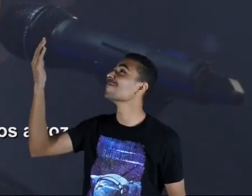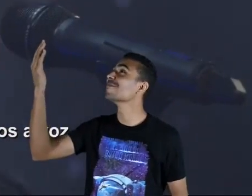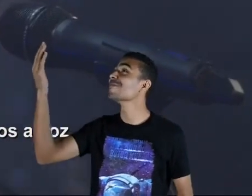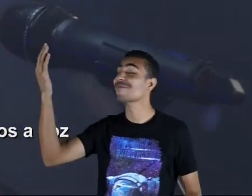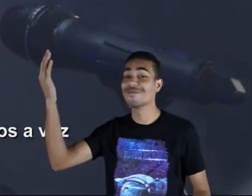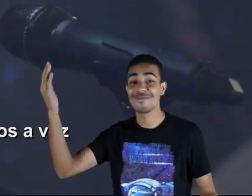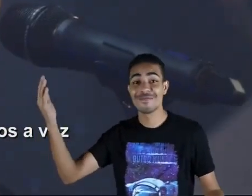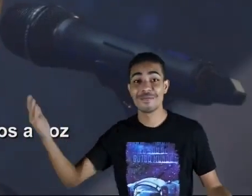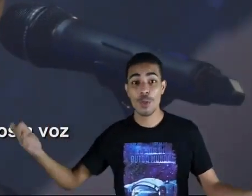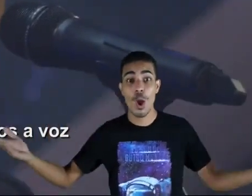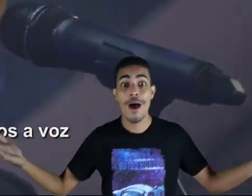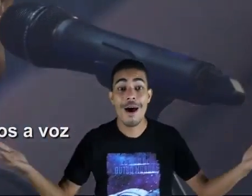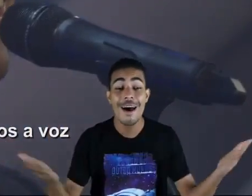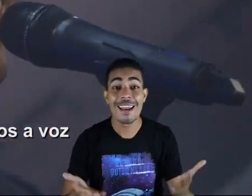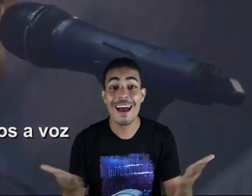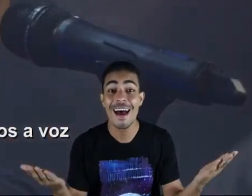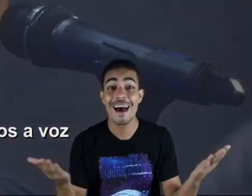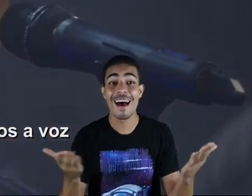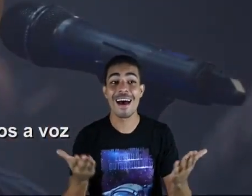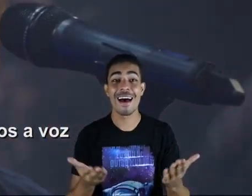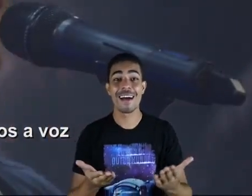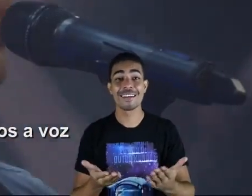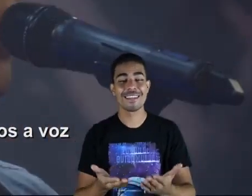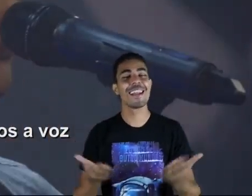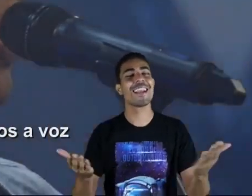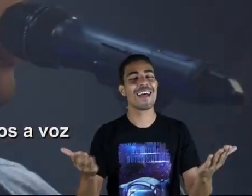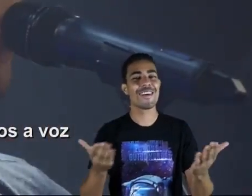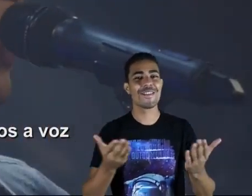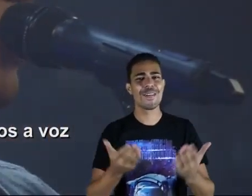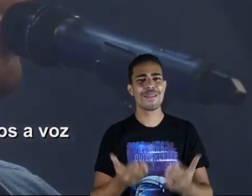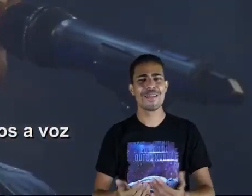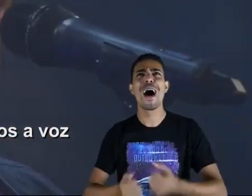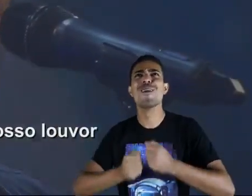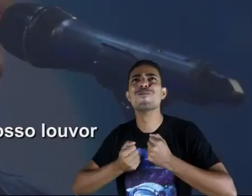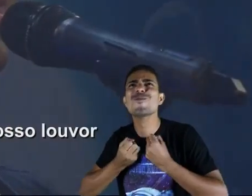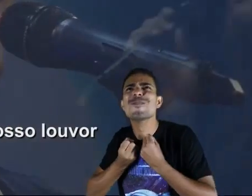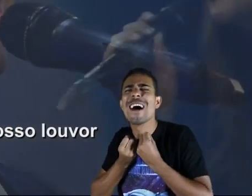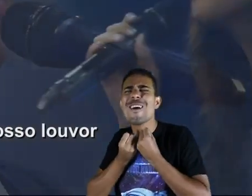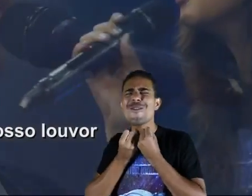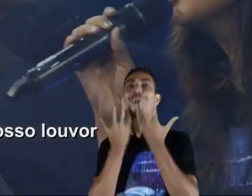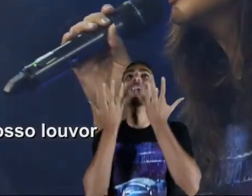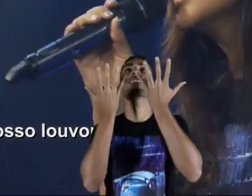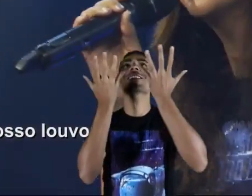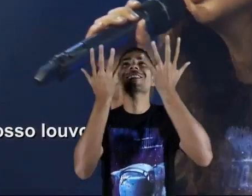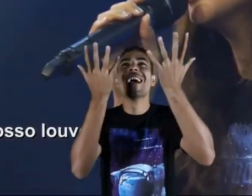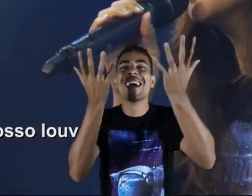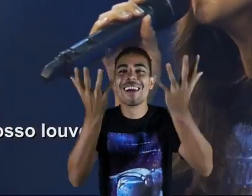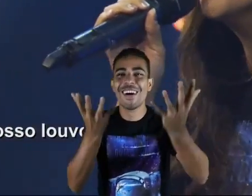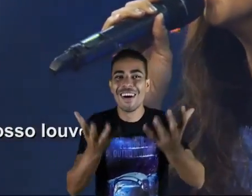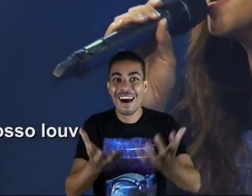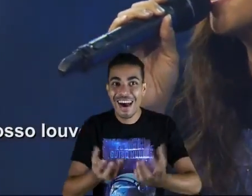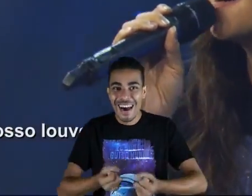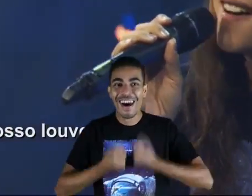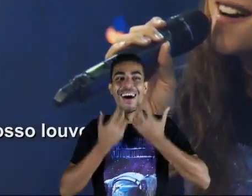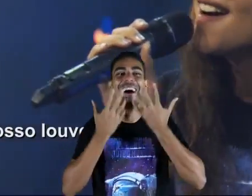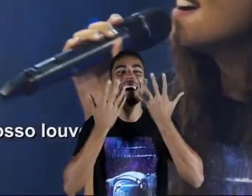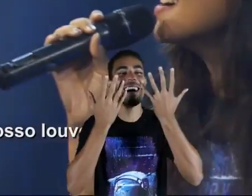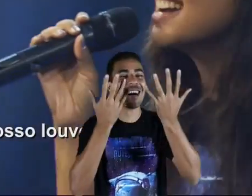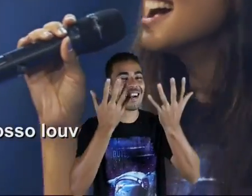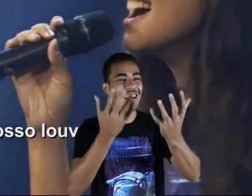rendemos, chegou a hora de levantarmos a voz, chegou